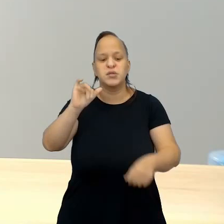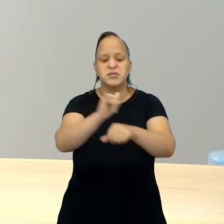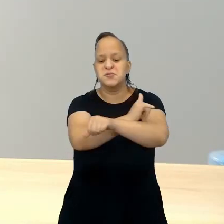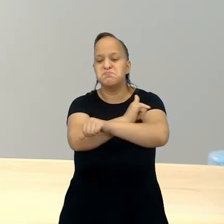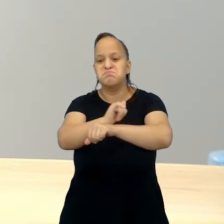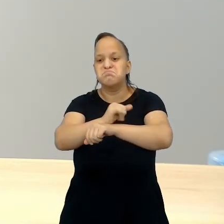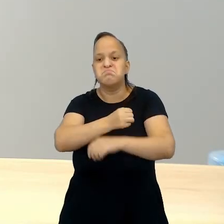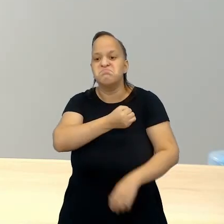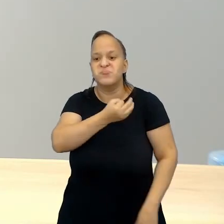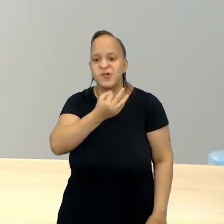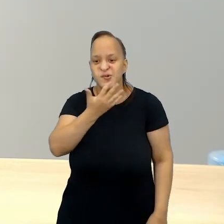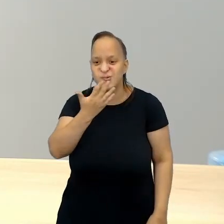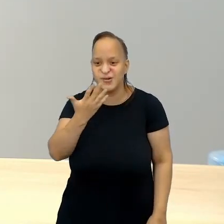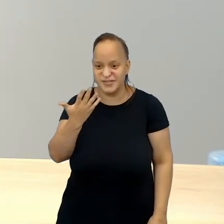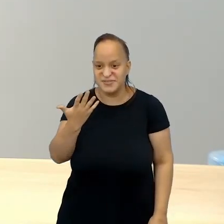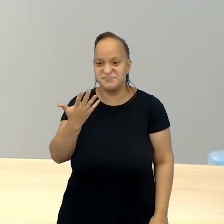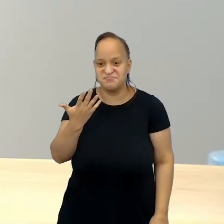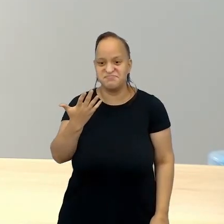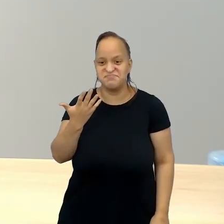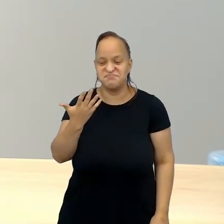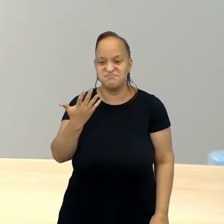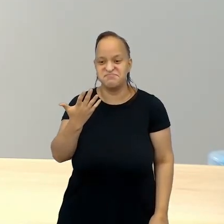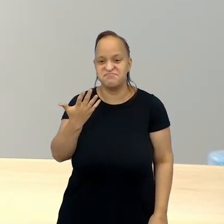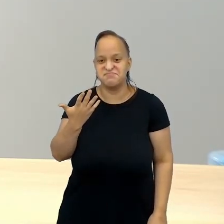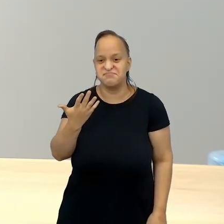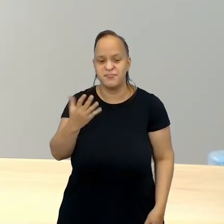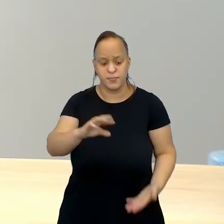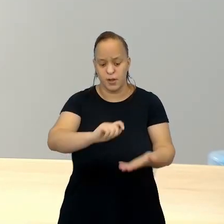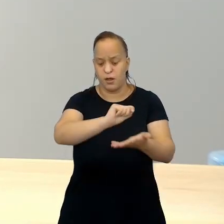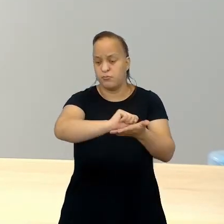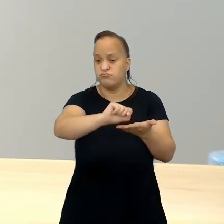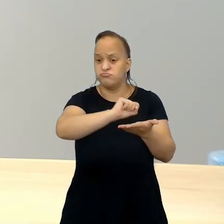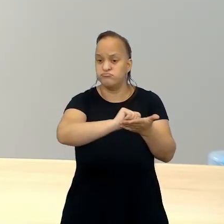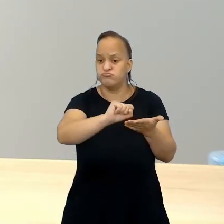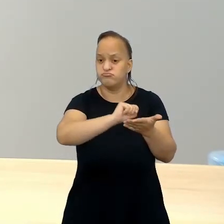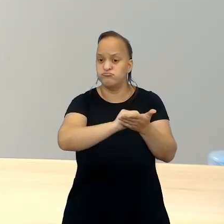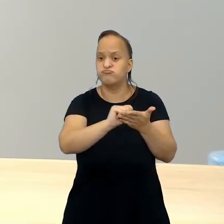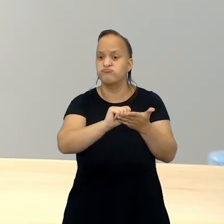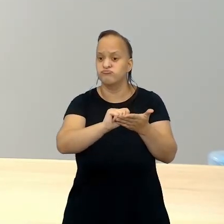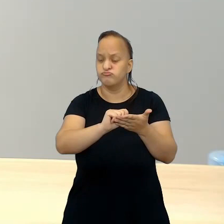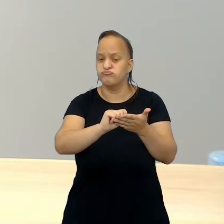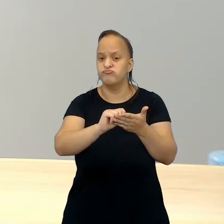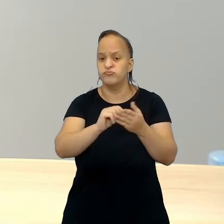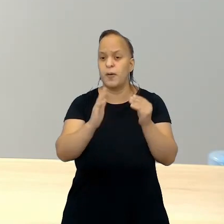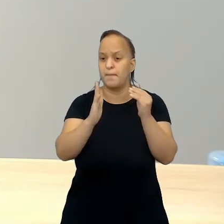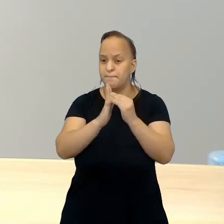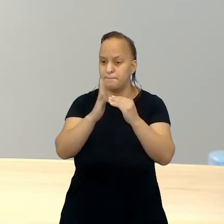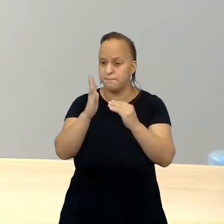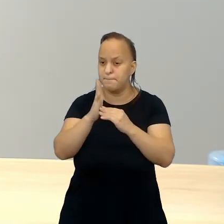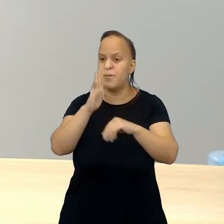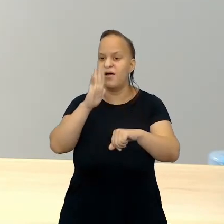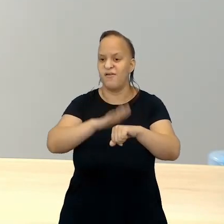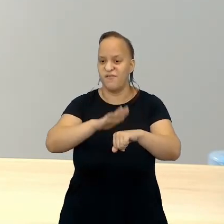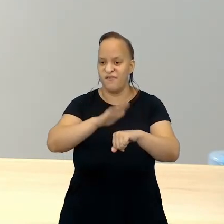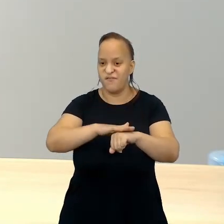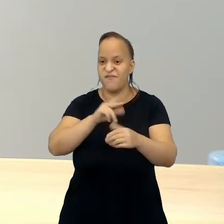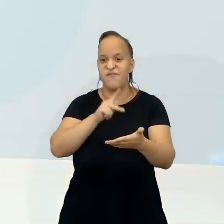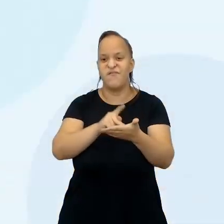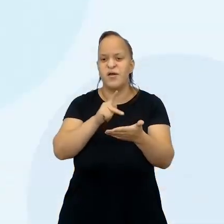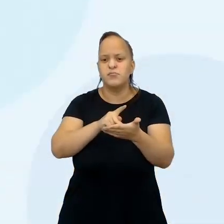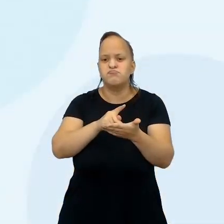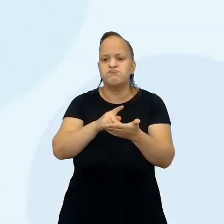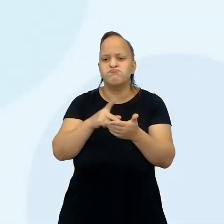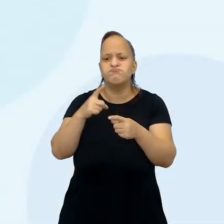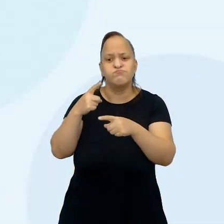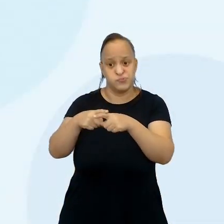usa, afinal de contas, né? Afinal de contas, o diário de bordo é uma metodologia ativa. Você saberia dizer por que ele é uma metodologia